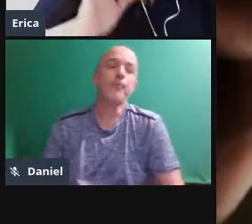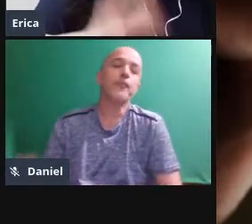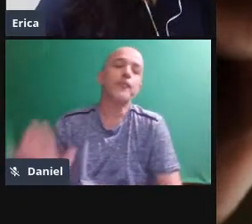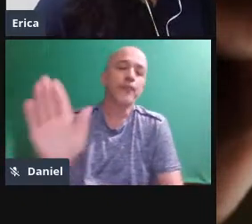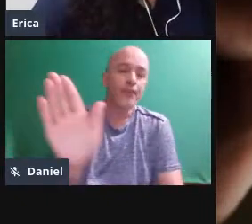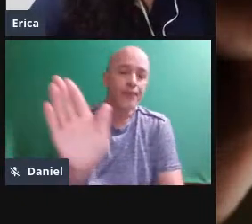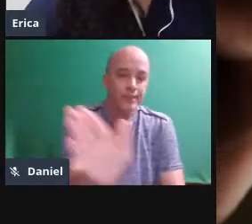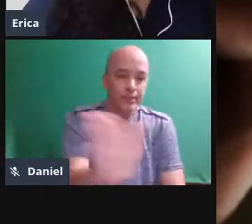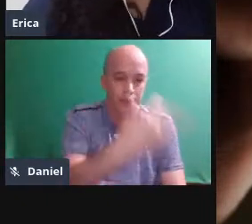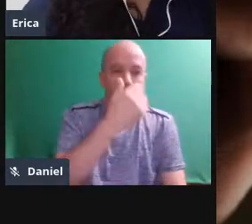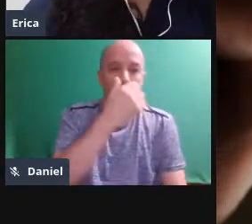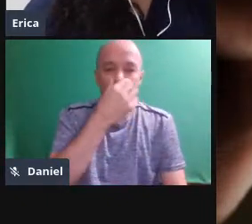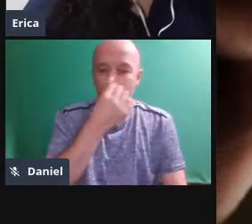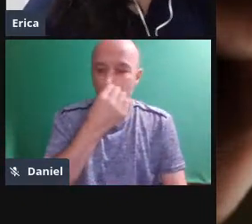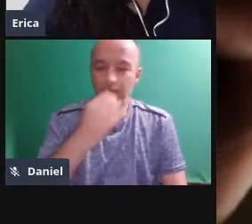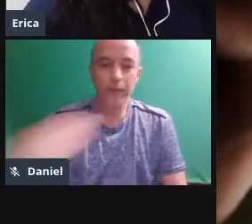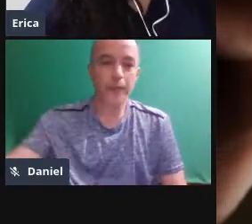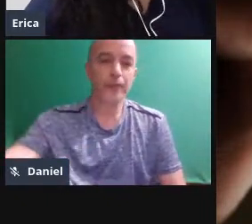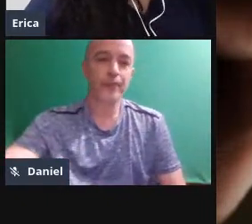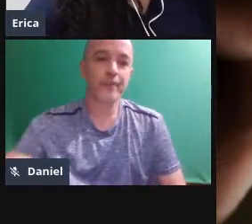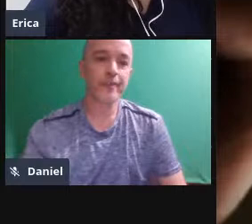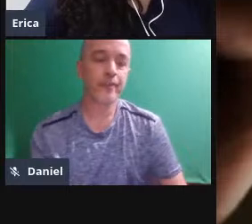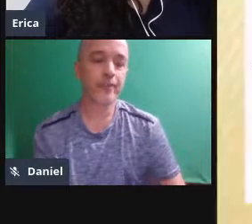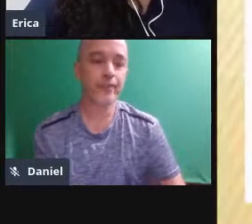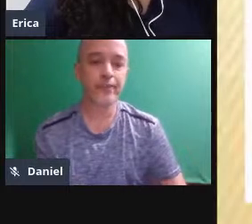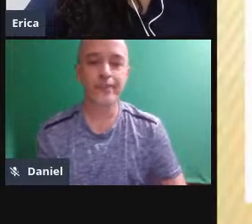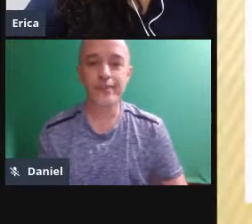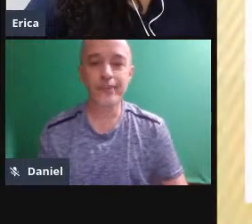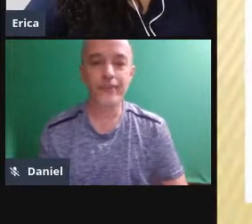do sexto para cima, e assim vai.